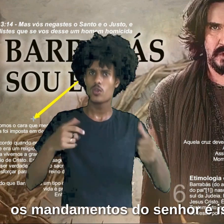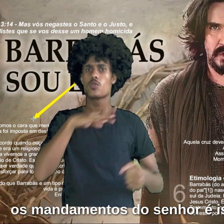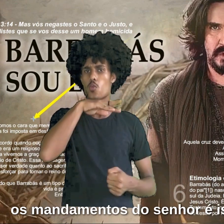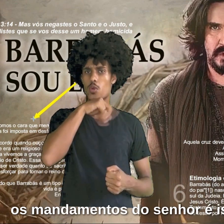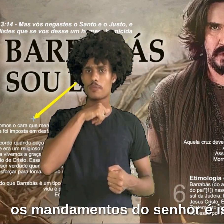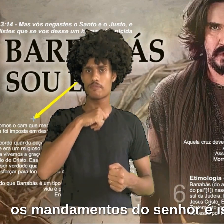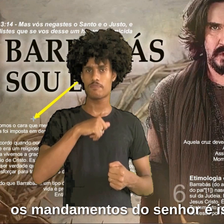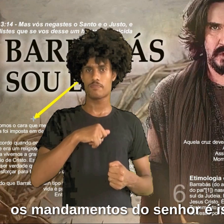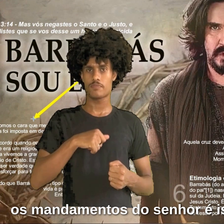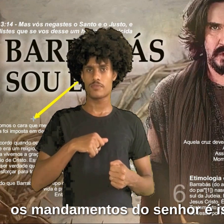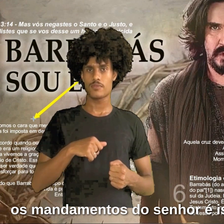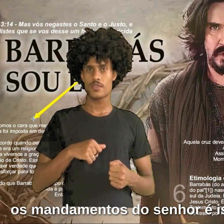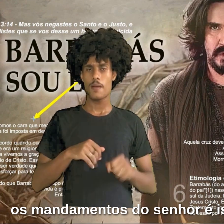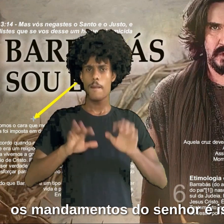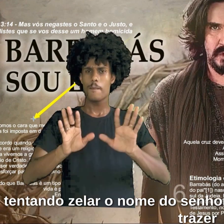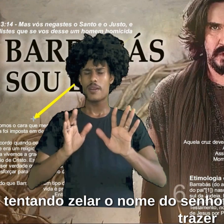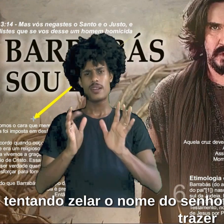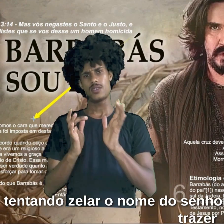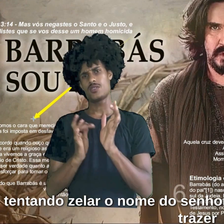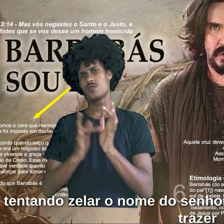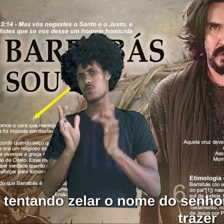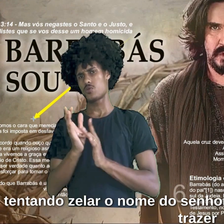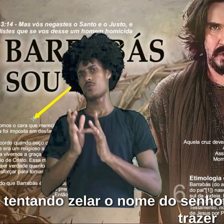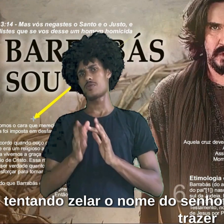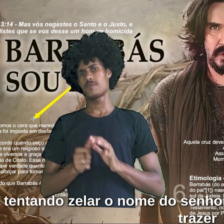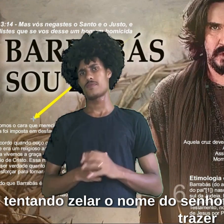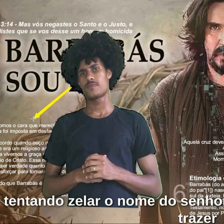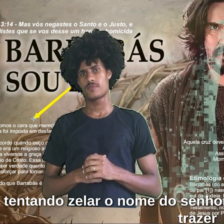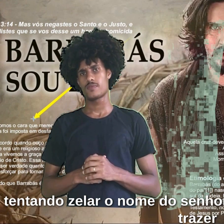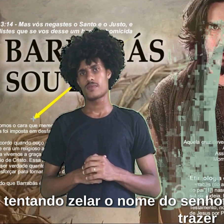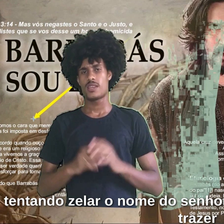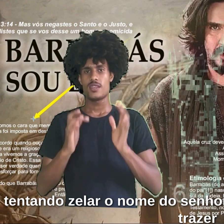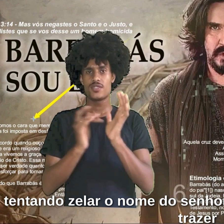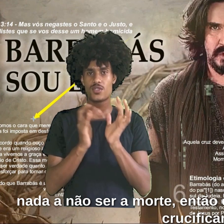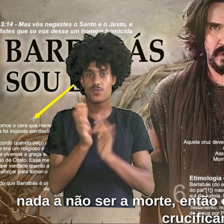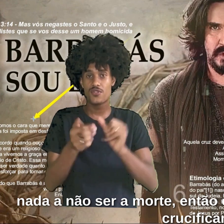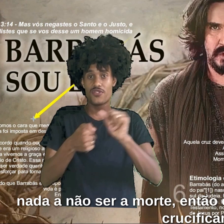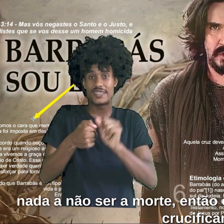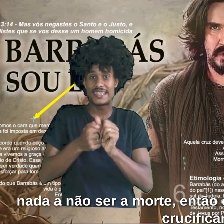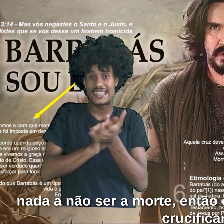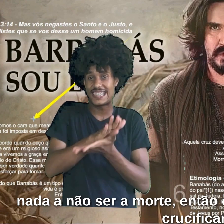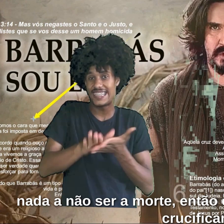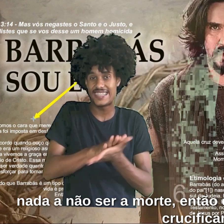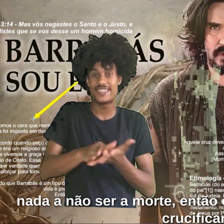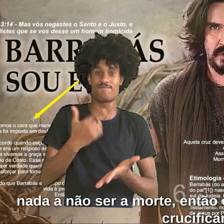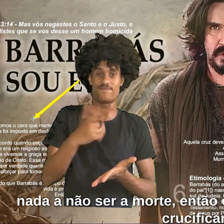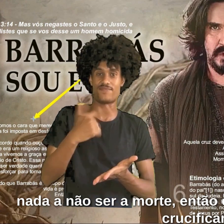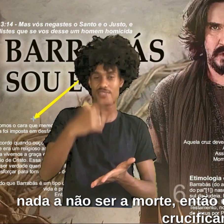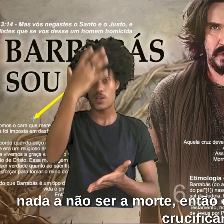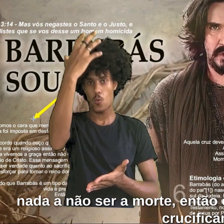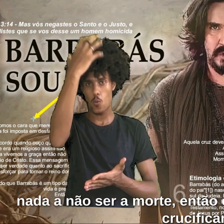mandamentos do Senhor, é isso que dá. Vocês ficam tentando zelar o nome do Senhor pela lei. E a lei não pode trazer nada a não ser a morte. Então o que